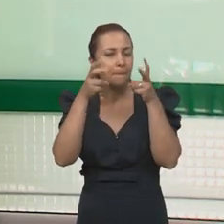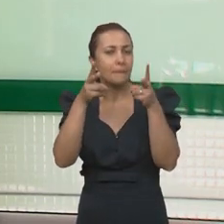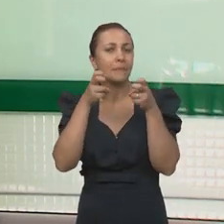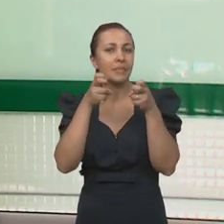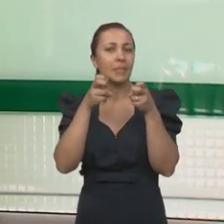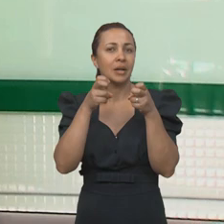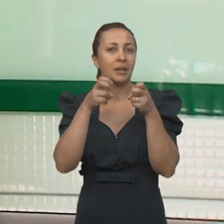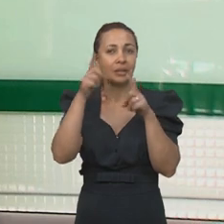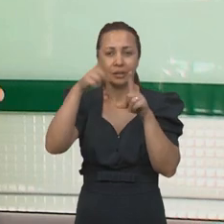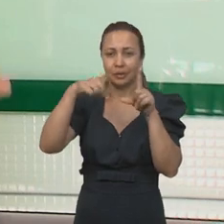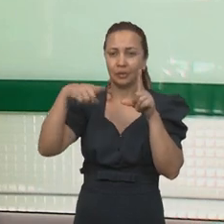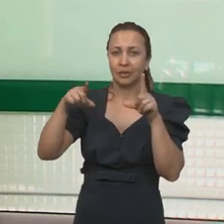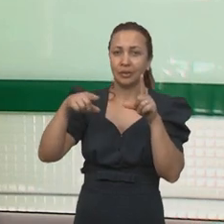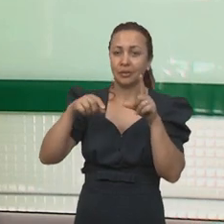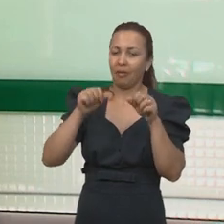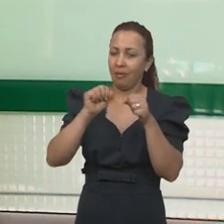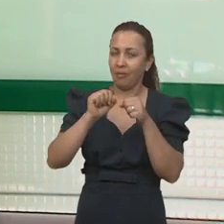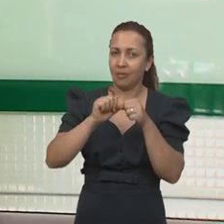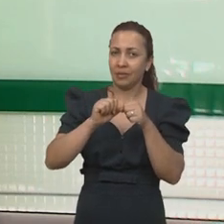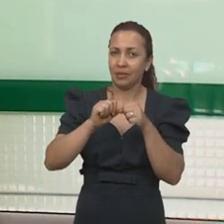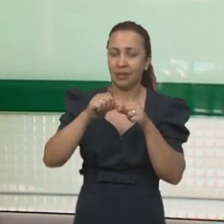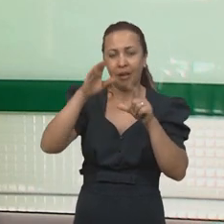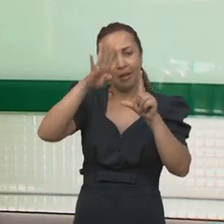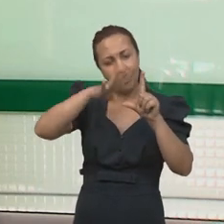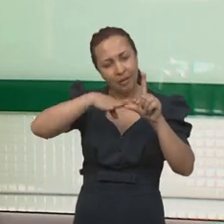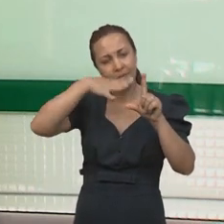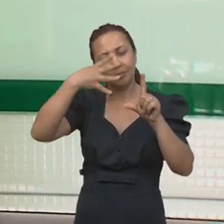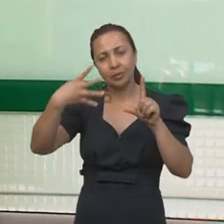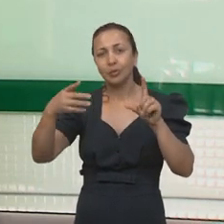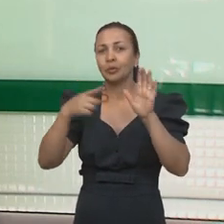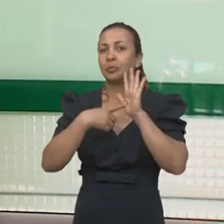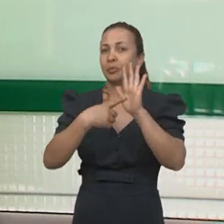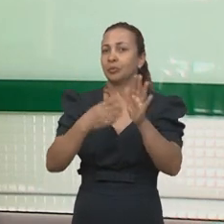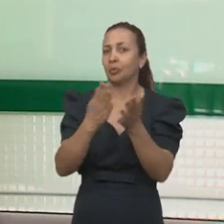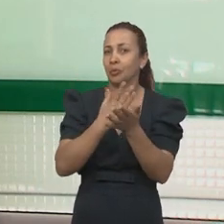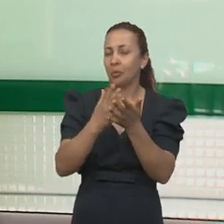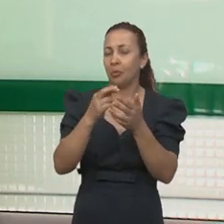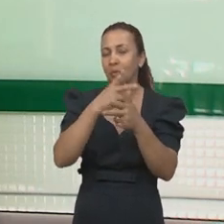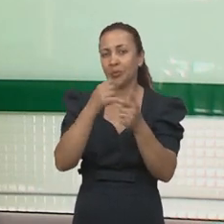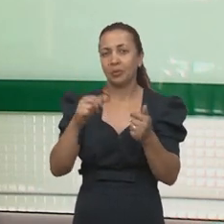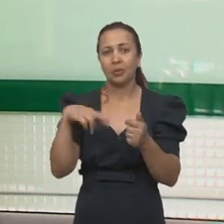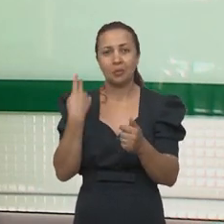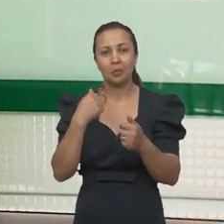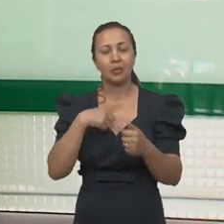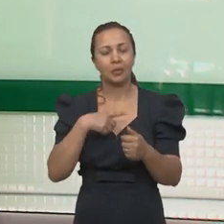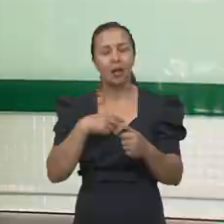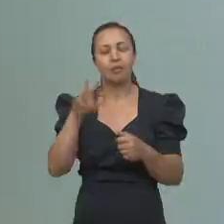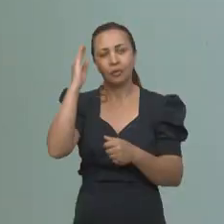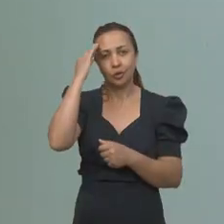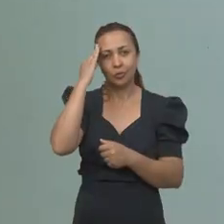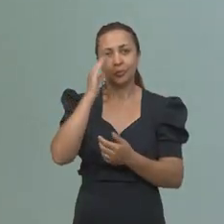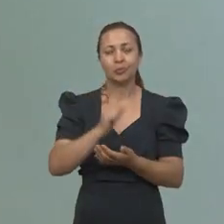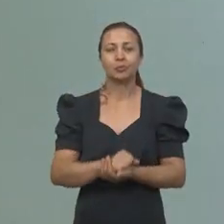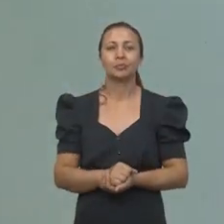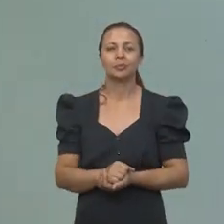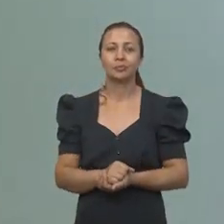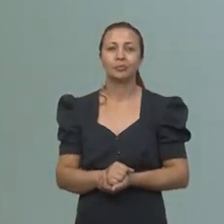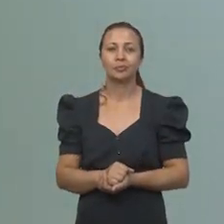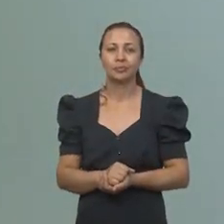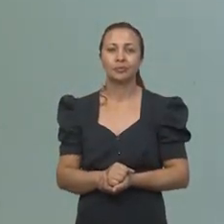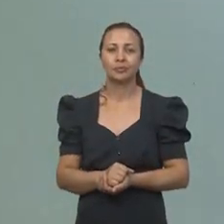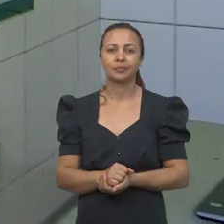perceber e esses dados na verdade vou montar gráficos vão mostrar o que a gente pode tirar alguma conclusão disso